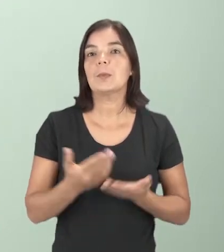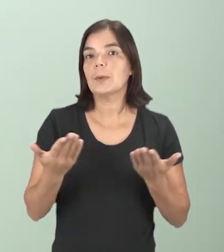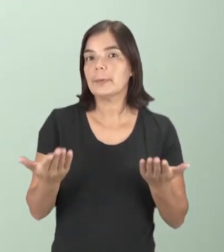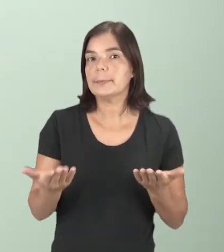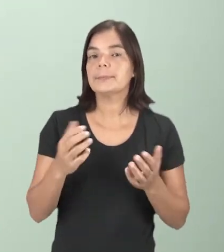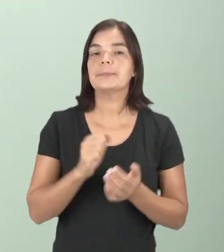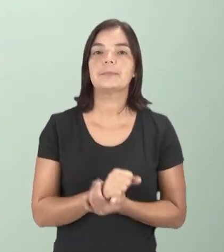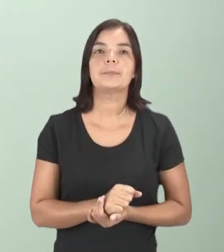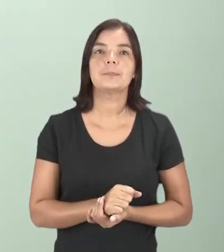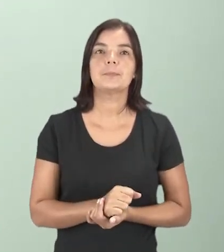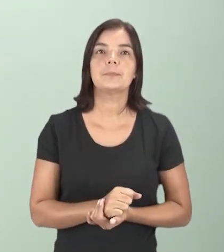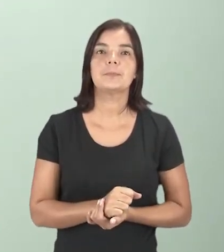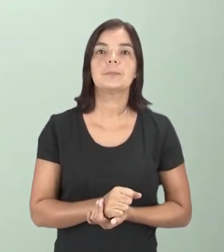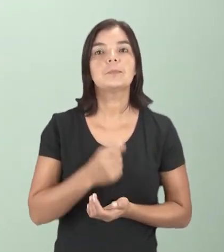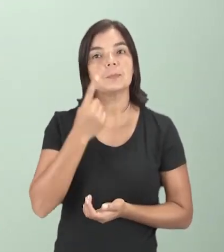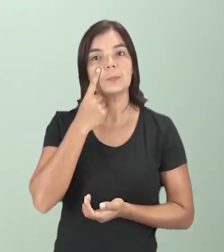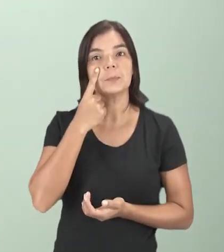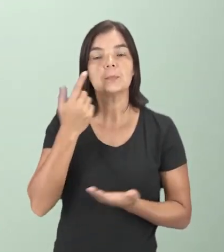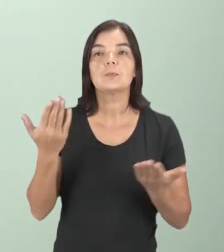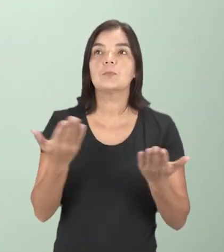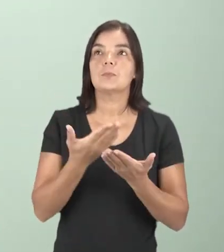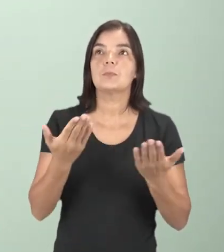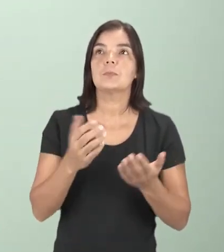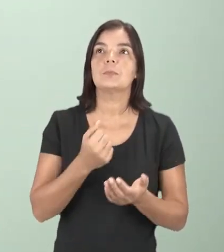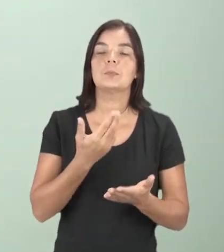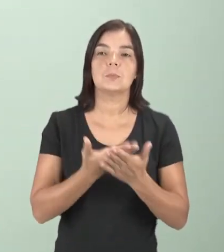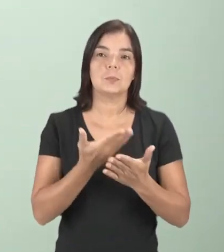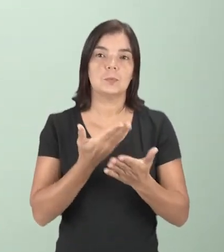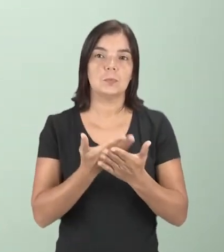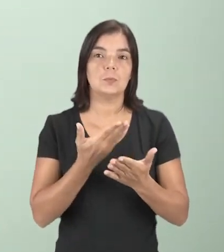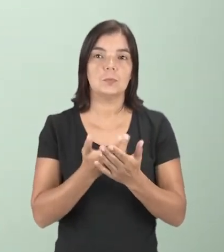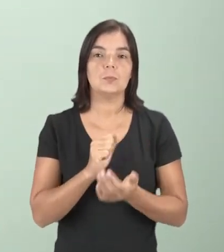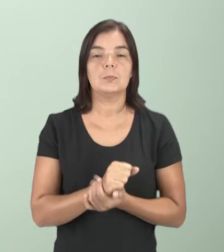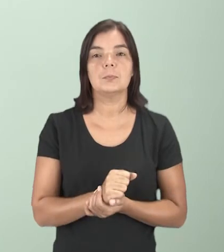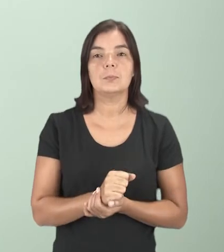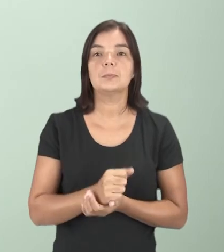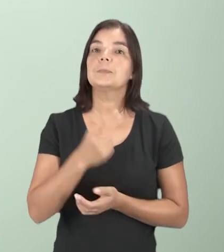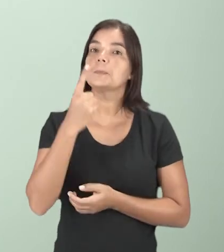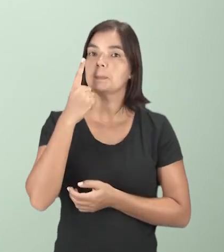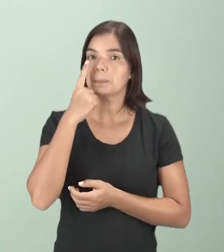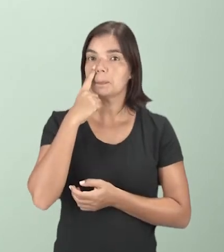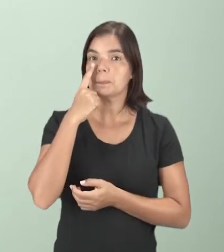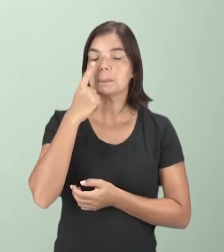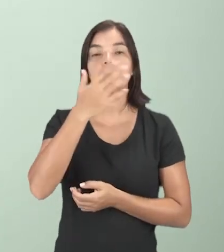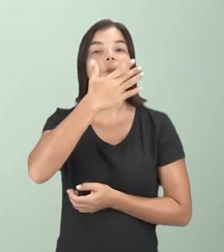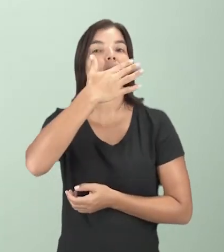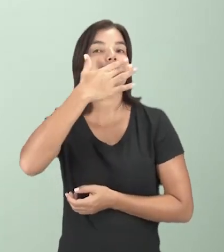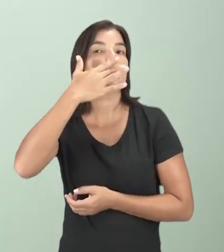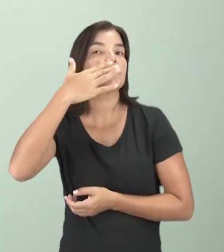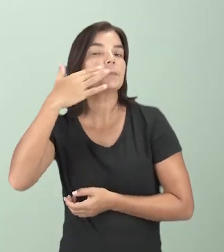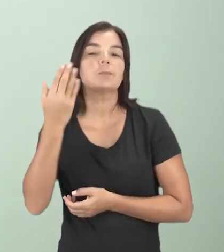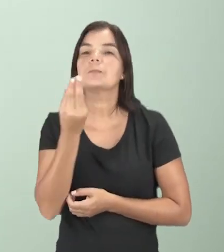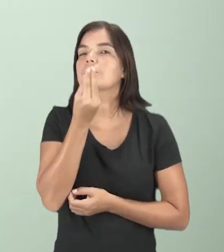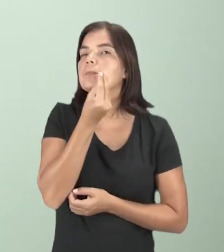Então, como vimos hoje, né, nós estudamos o olfato e o paladar,